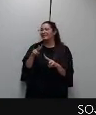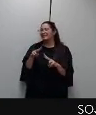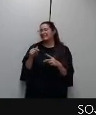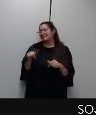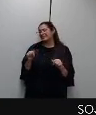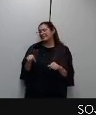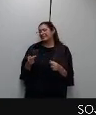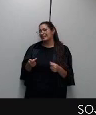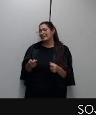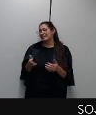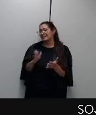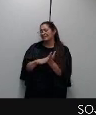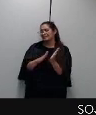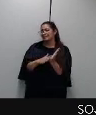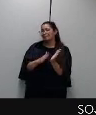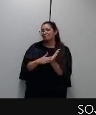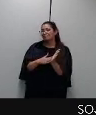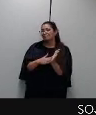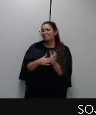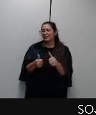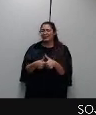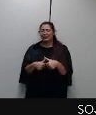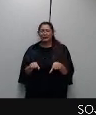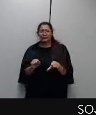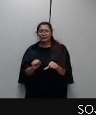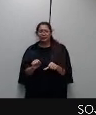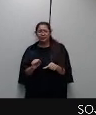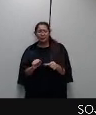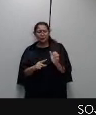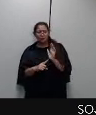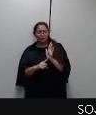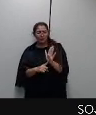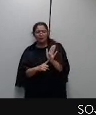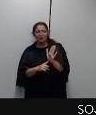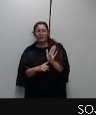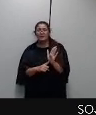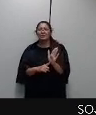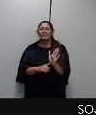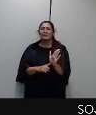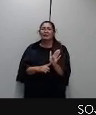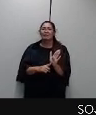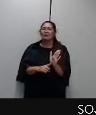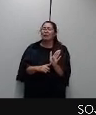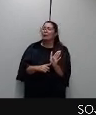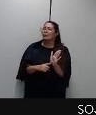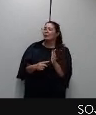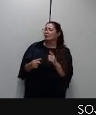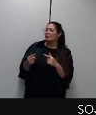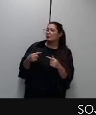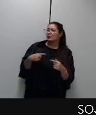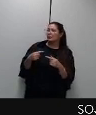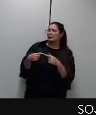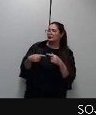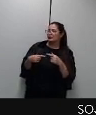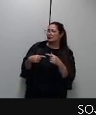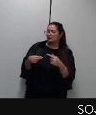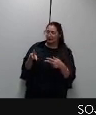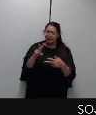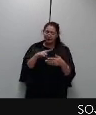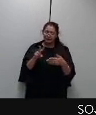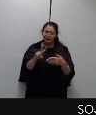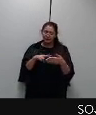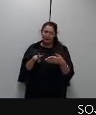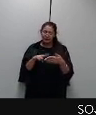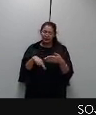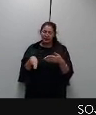Napoleão não ficou demonstrado o nexo de causalidade e para gente fazer um reexame dessas provas aí volta